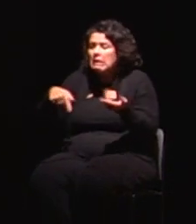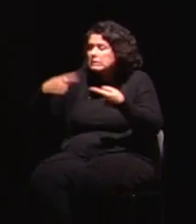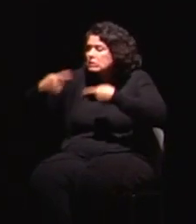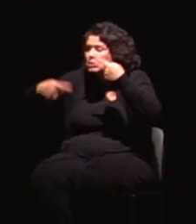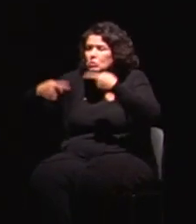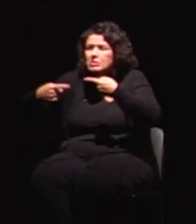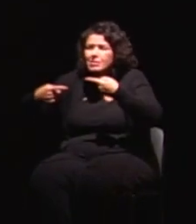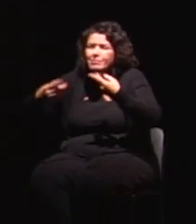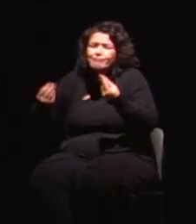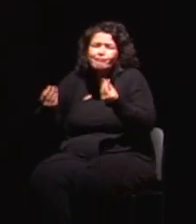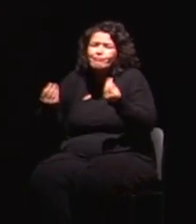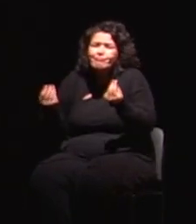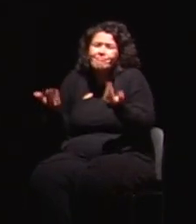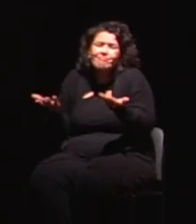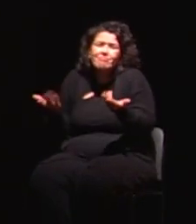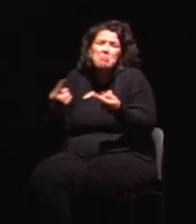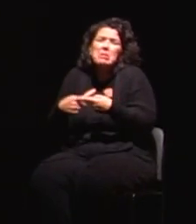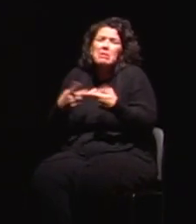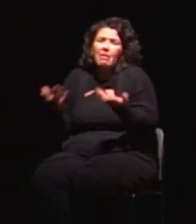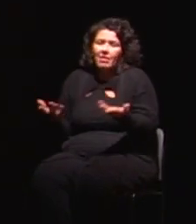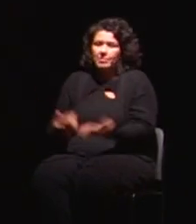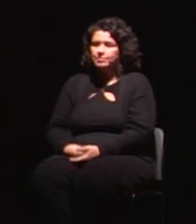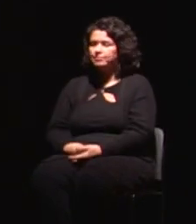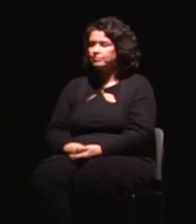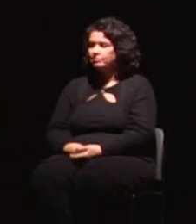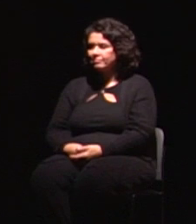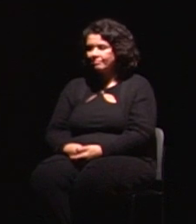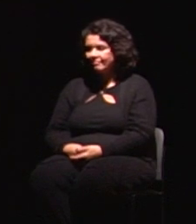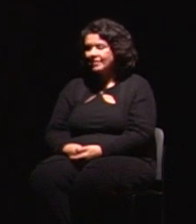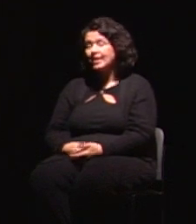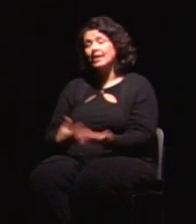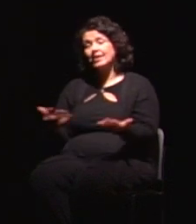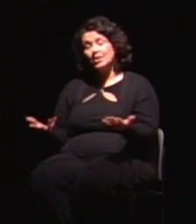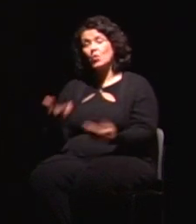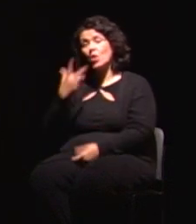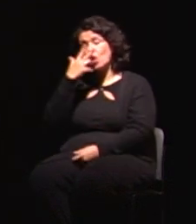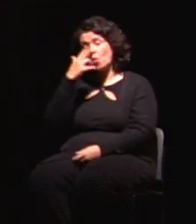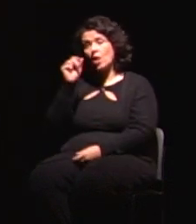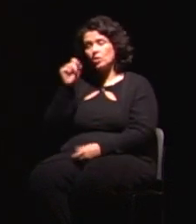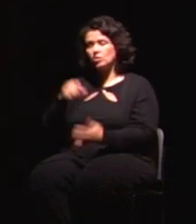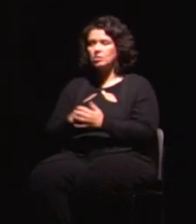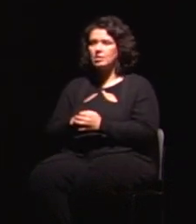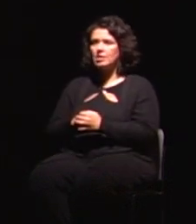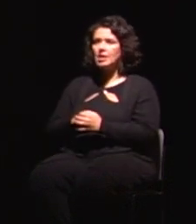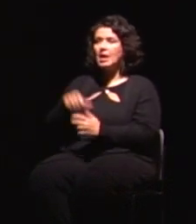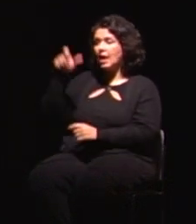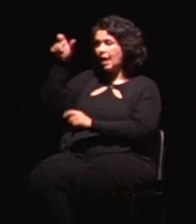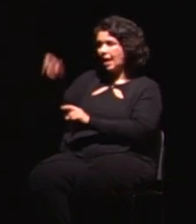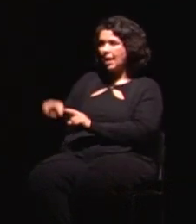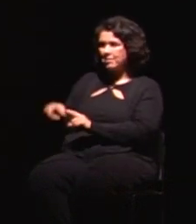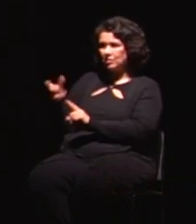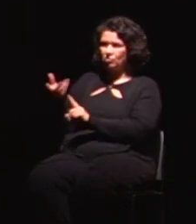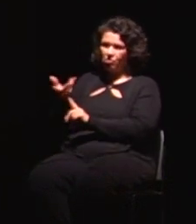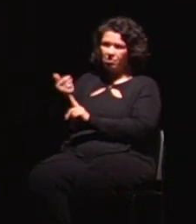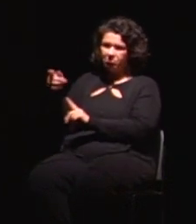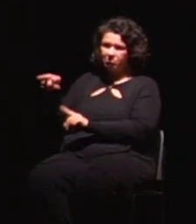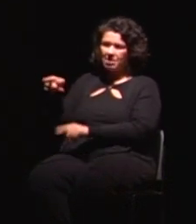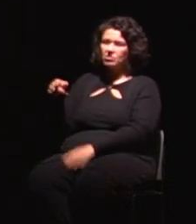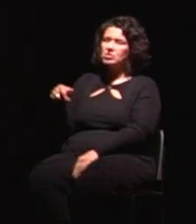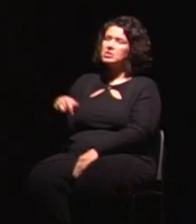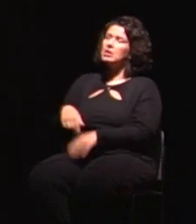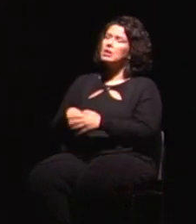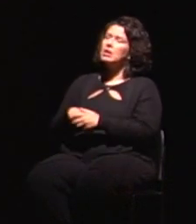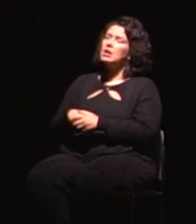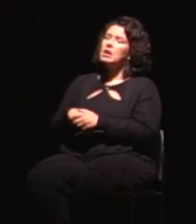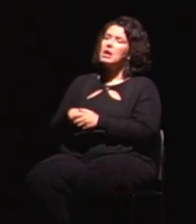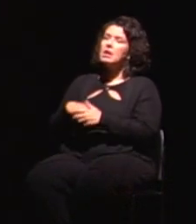Bom, eu acho que os elos da Estefânia, que ela deixou, a gente vê,